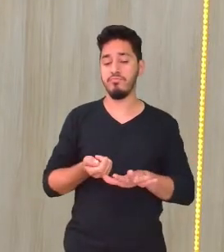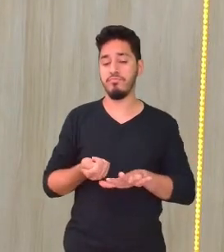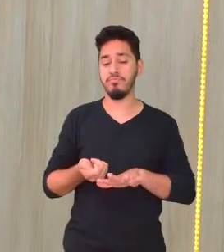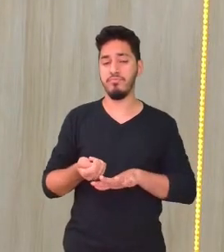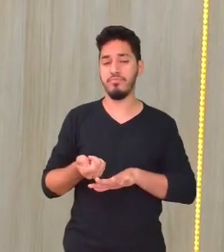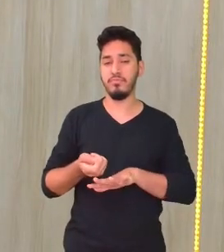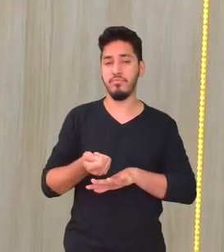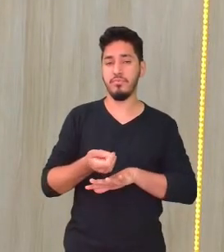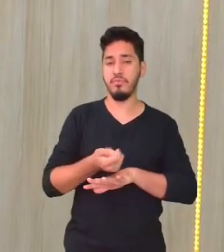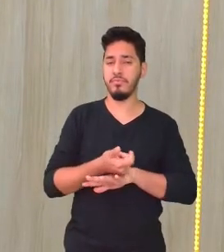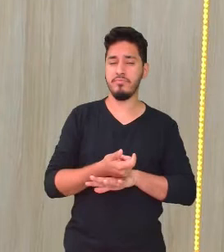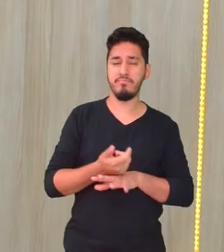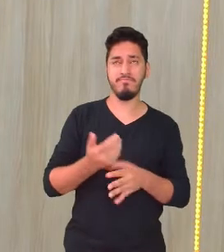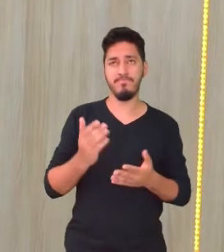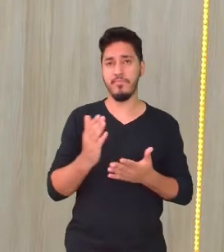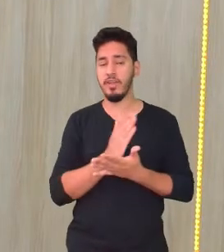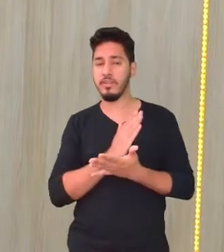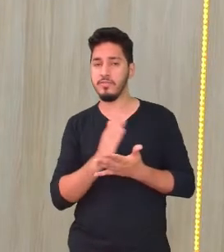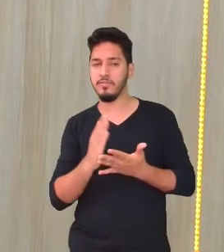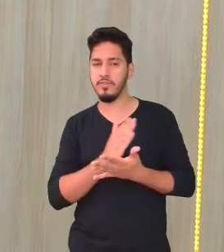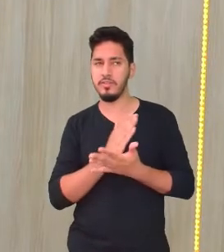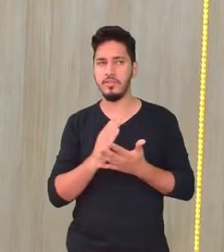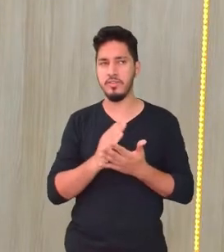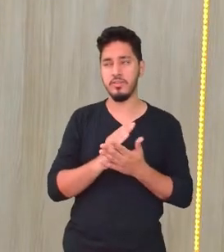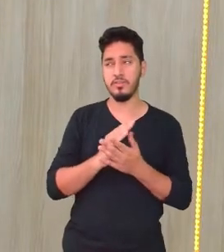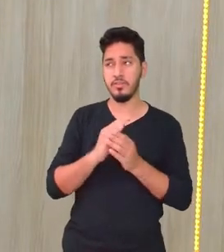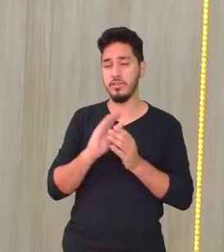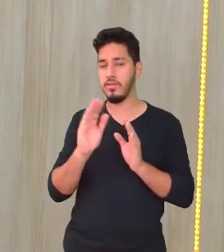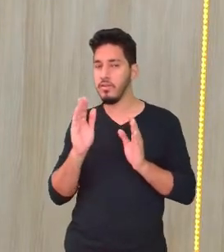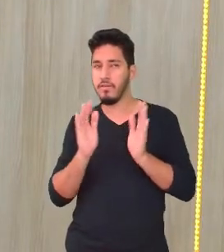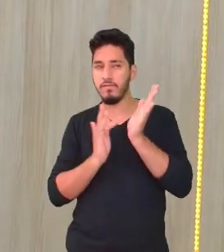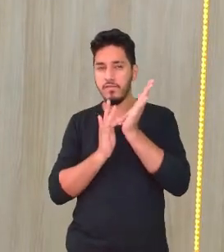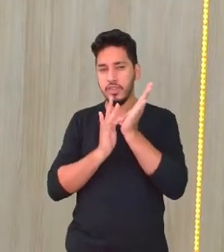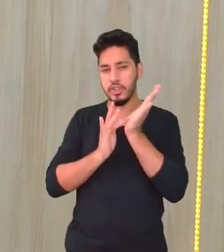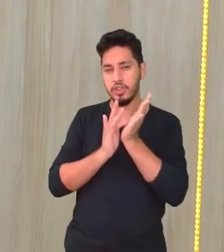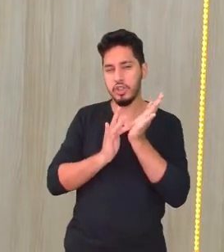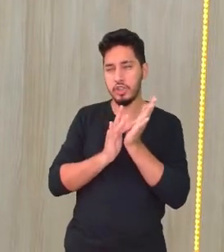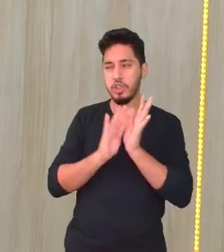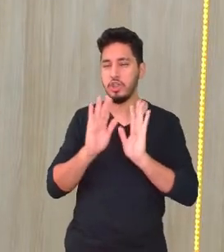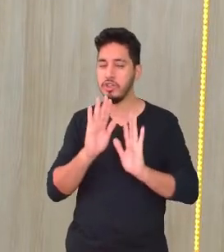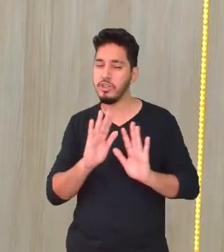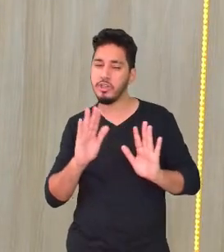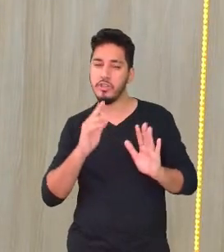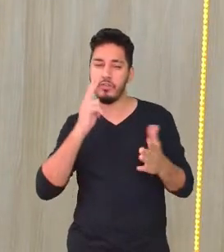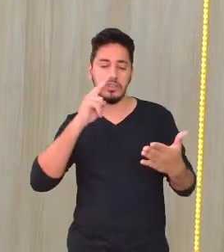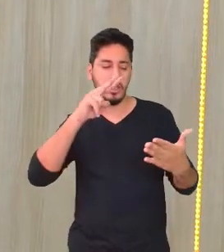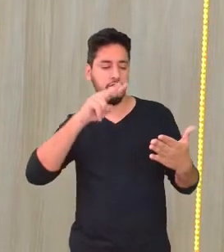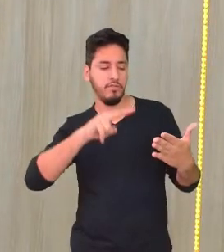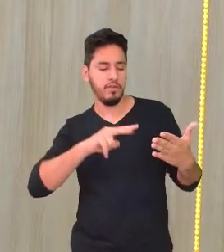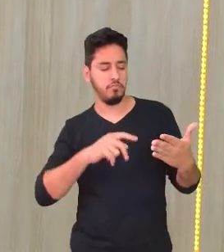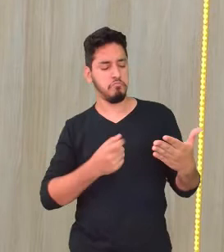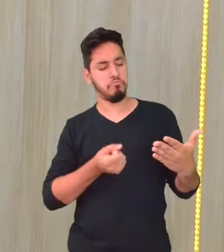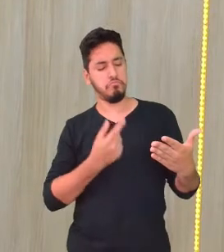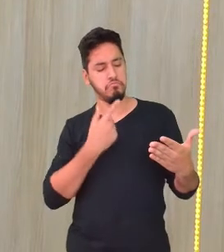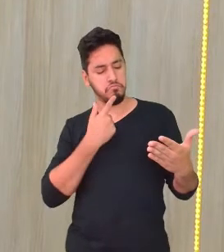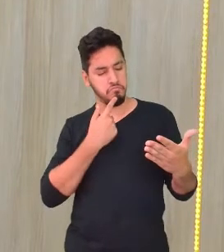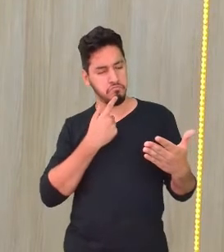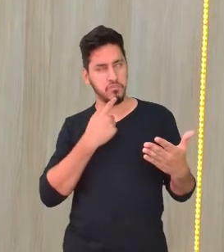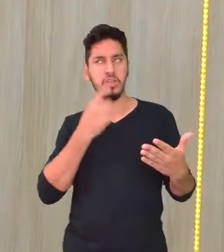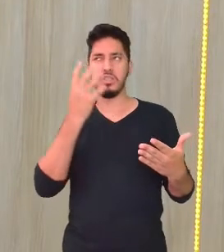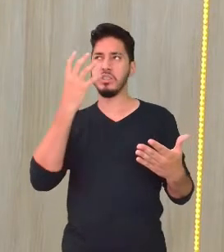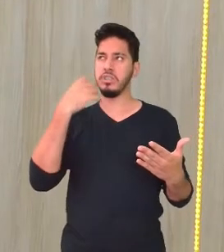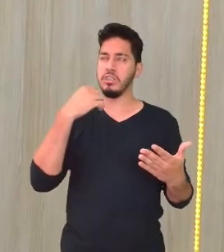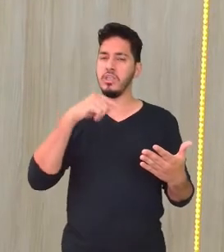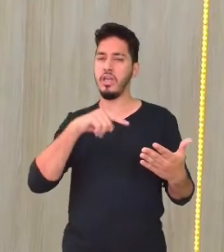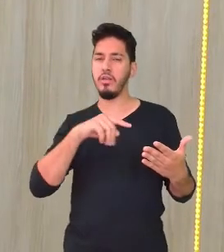ela vem muitas vezes, né, disfarçada ali de forma sutil, como informação em